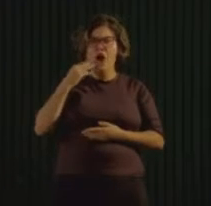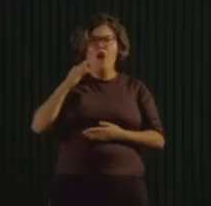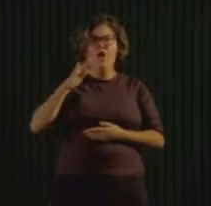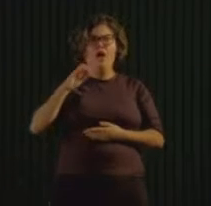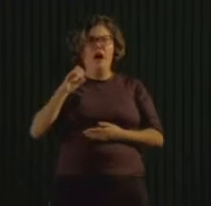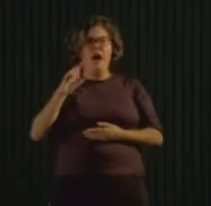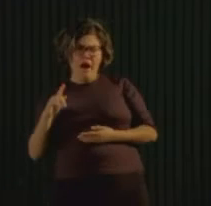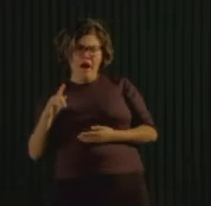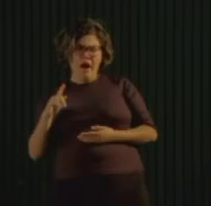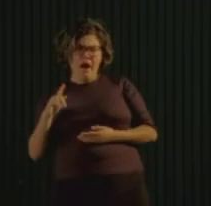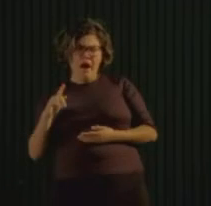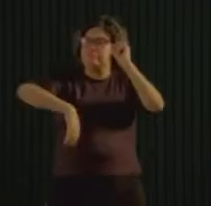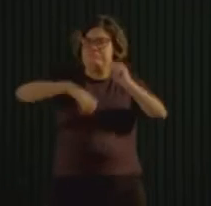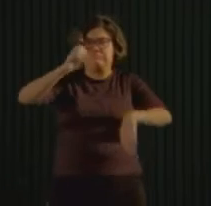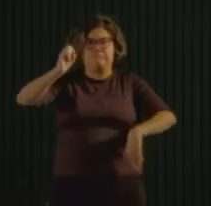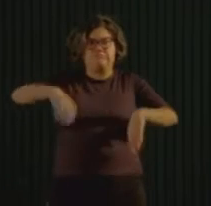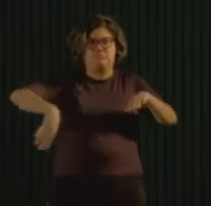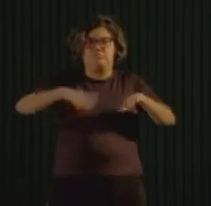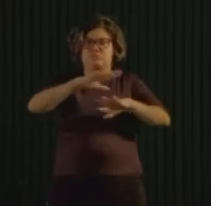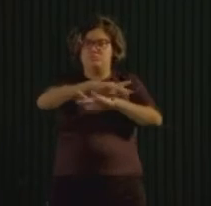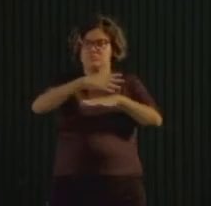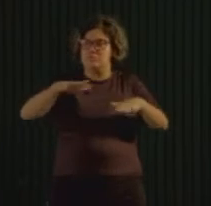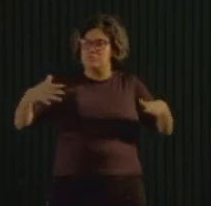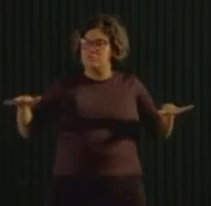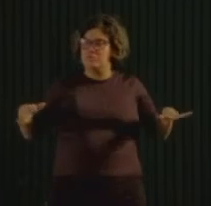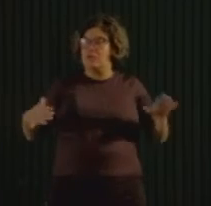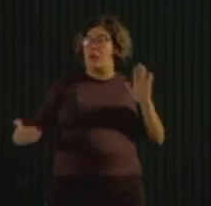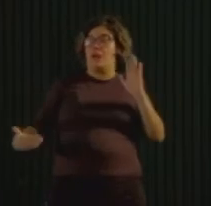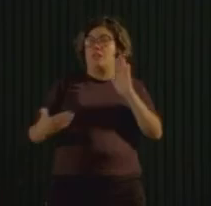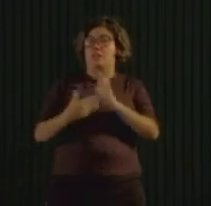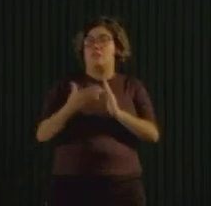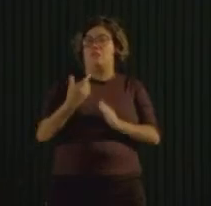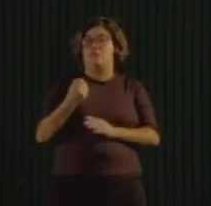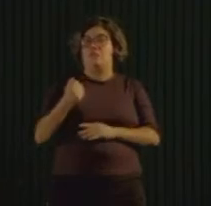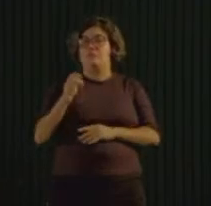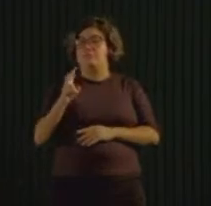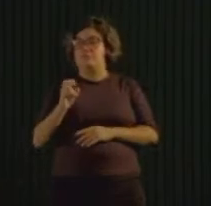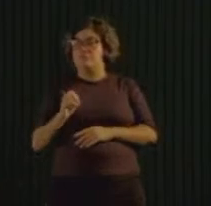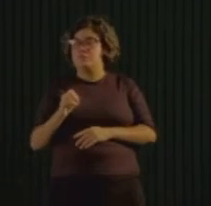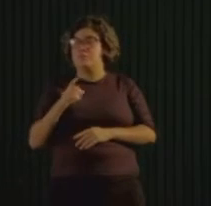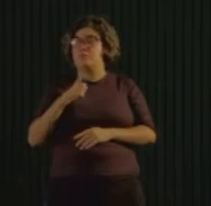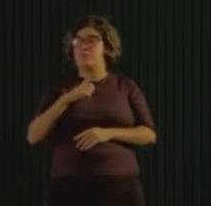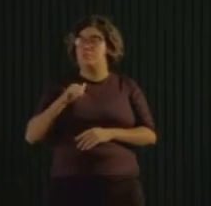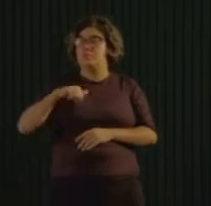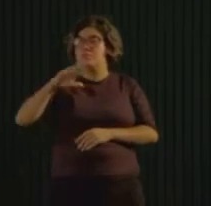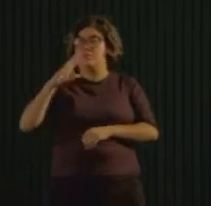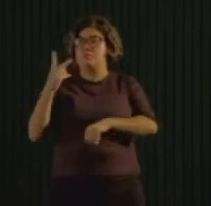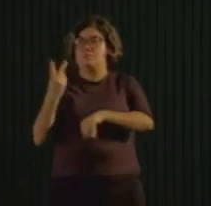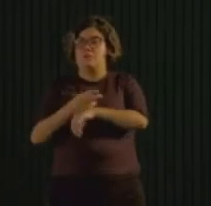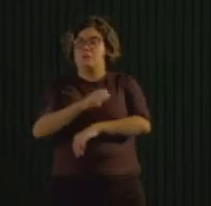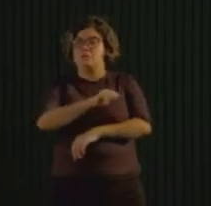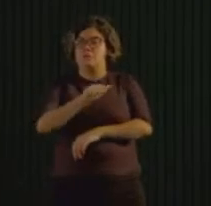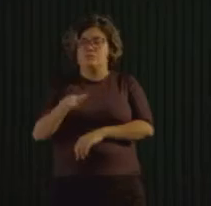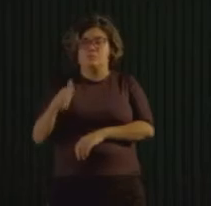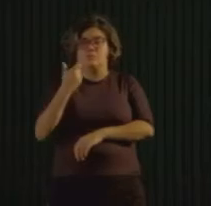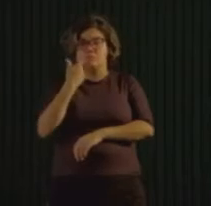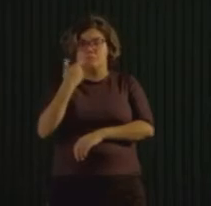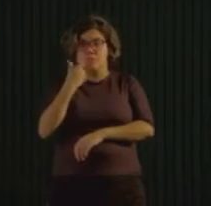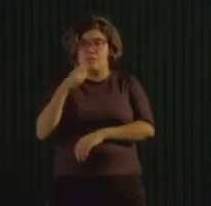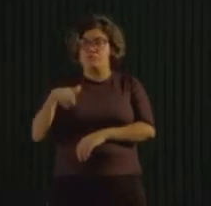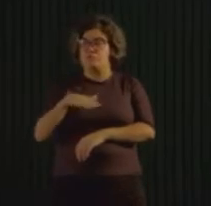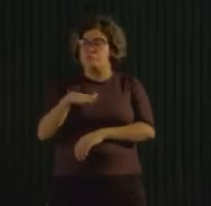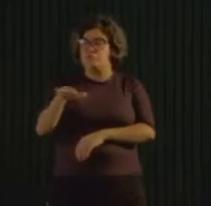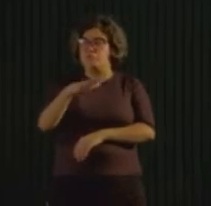milhões de toneladas chegam ao oceano. É um dado já muito batido, que até 2050 haverá mais peixe, mais plástico do que peixe